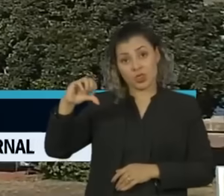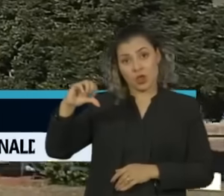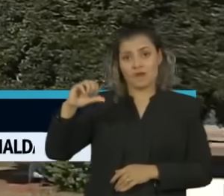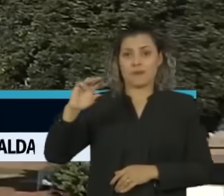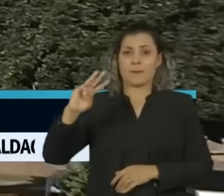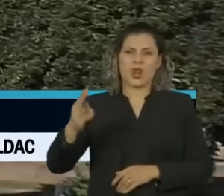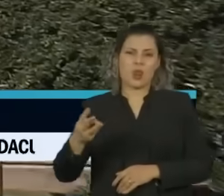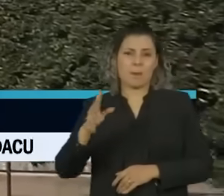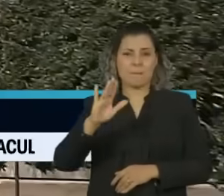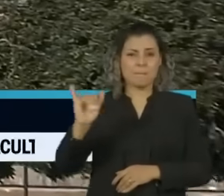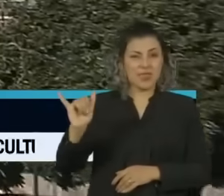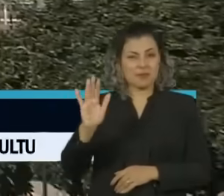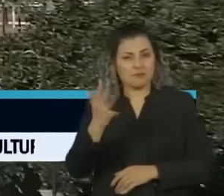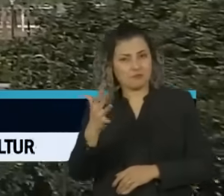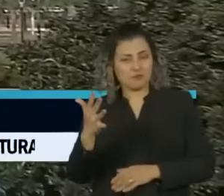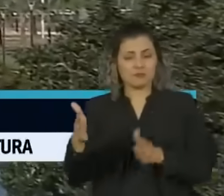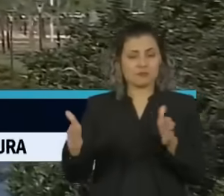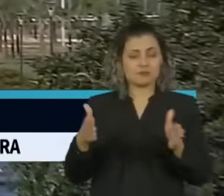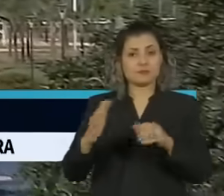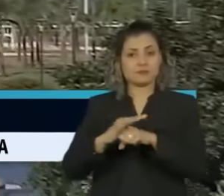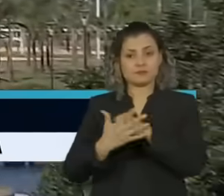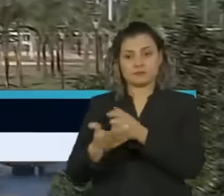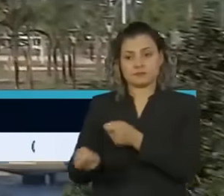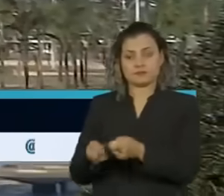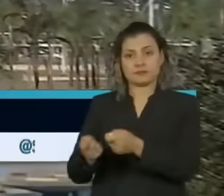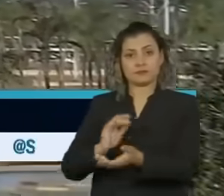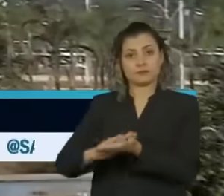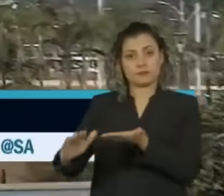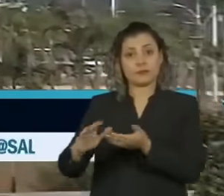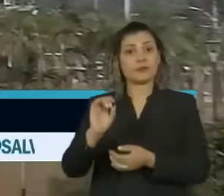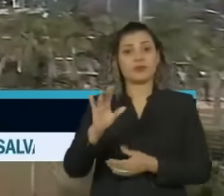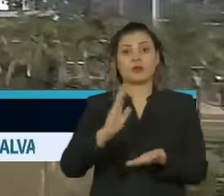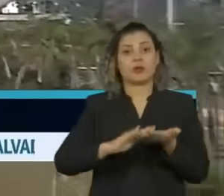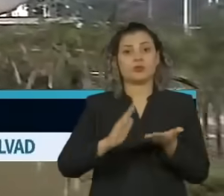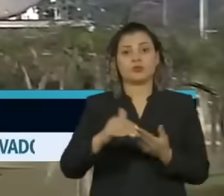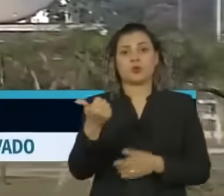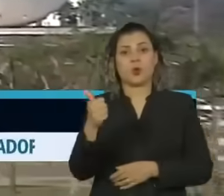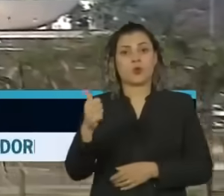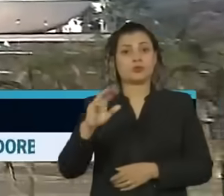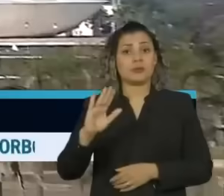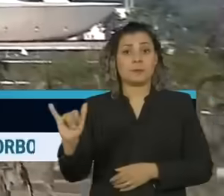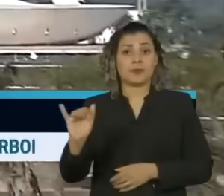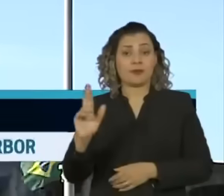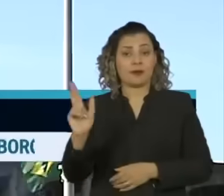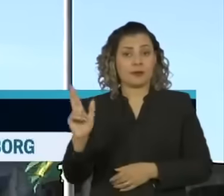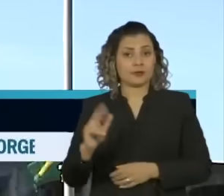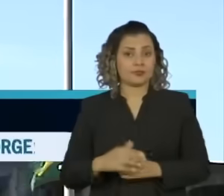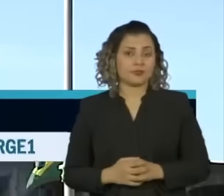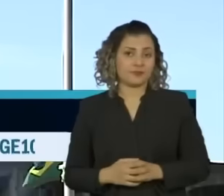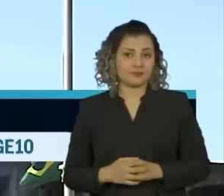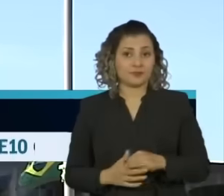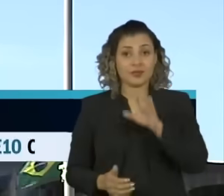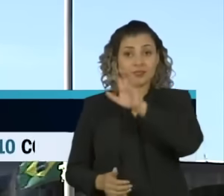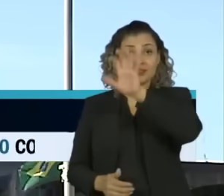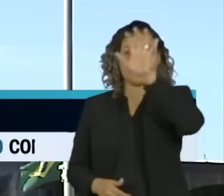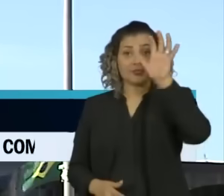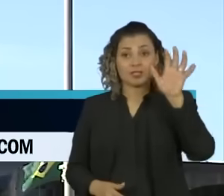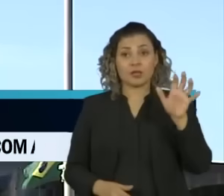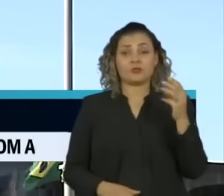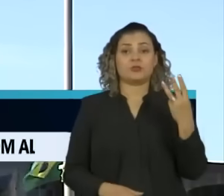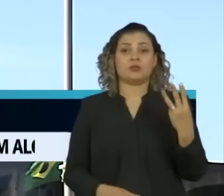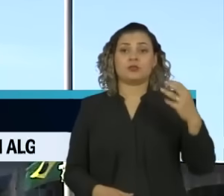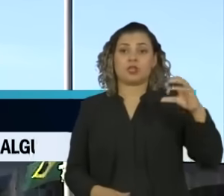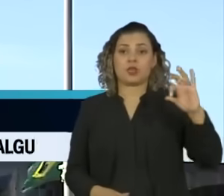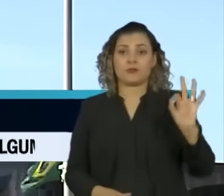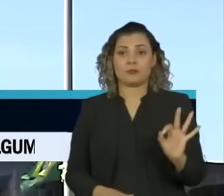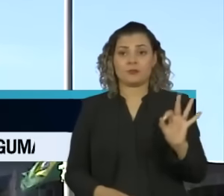destinados para ações de combate ao novo coronavírus, o governo gastou apenas 11 bilhões de reais. Estados receberam